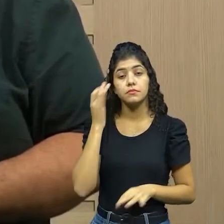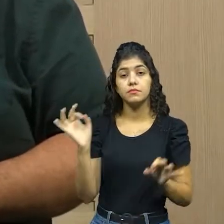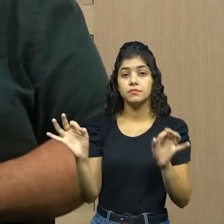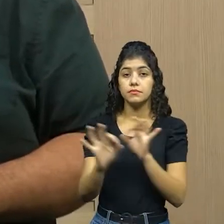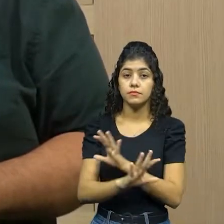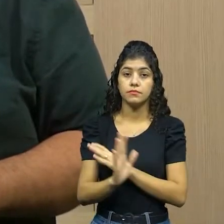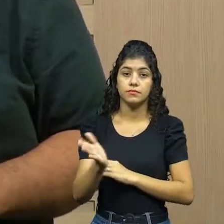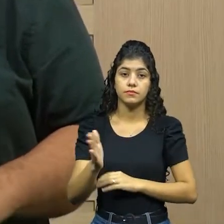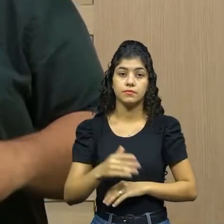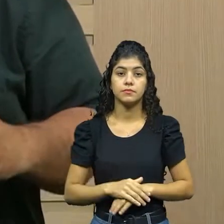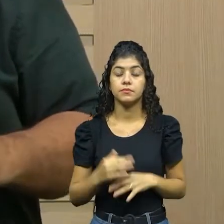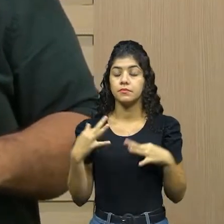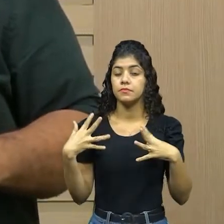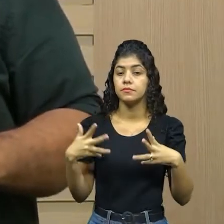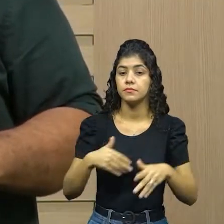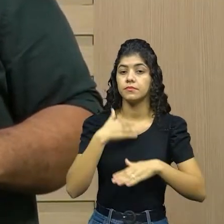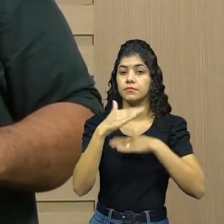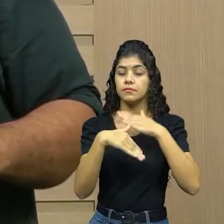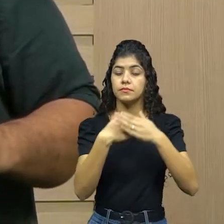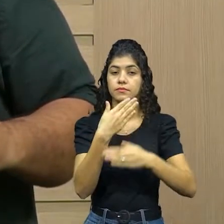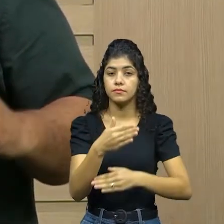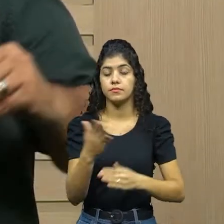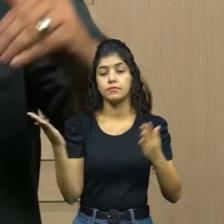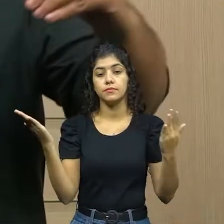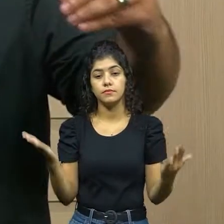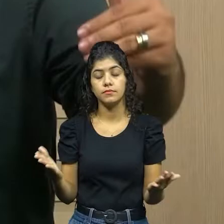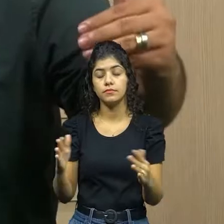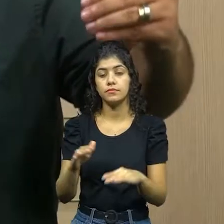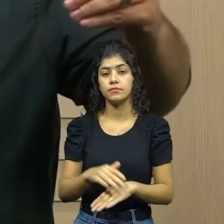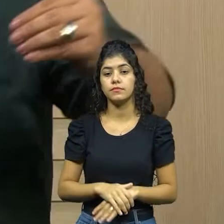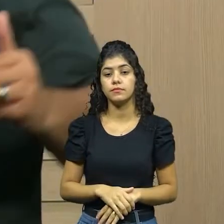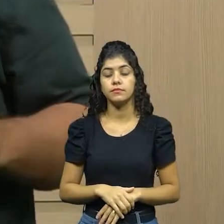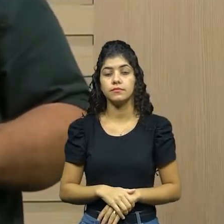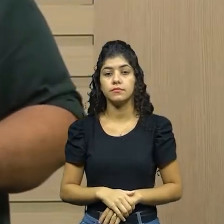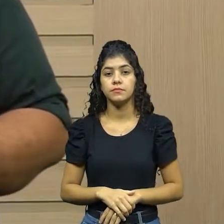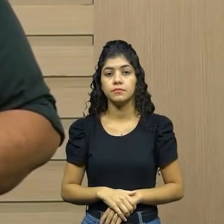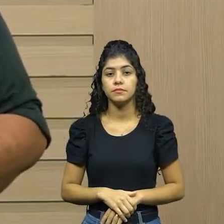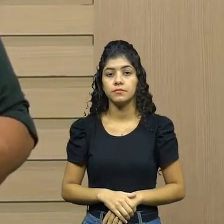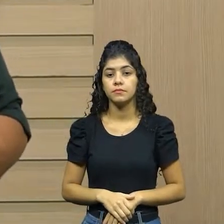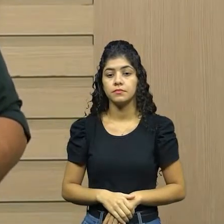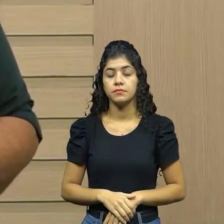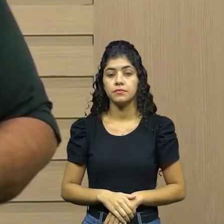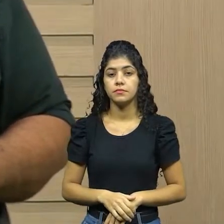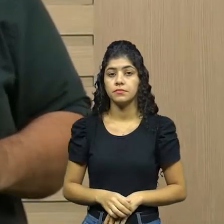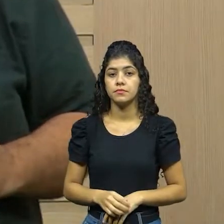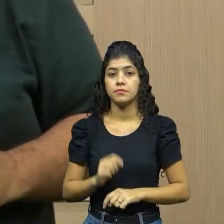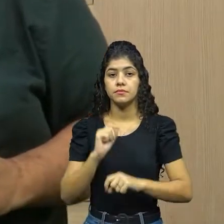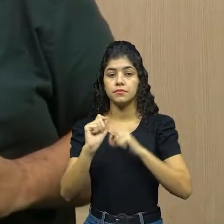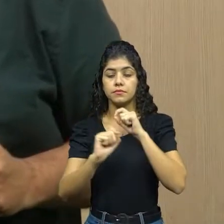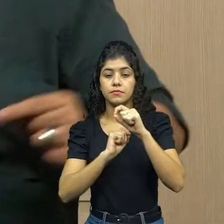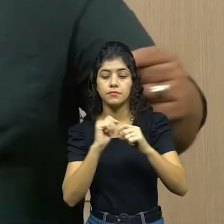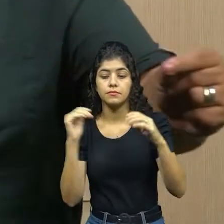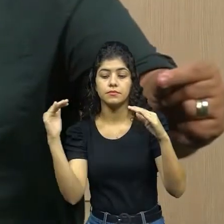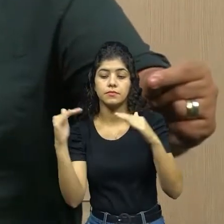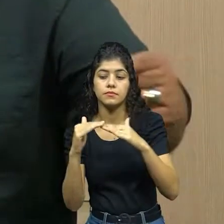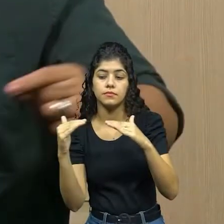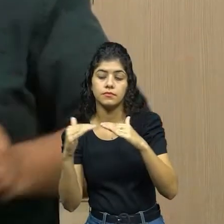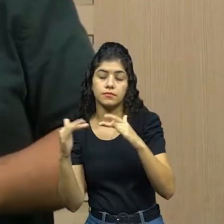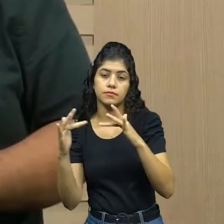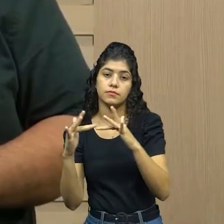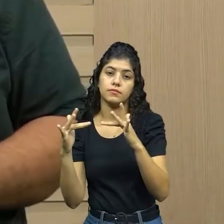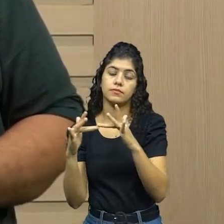cliente final. Então, todo esse processo de canais é exatamente essa